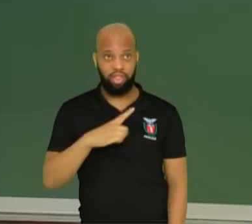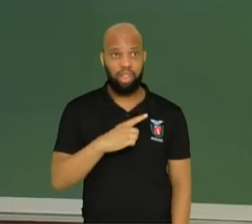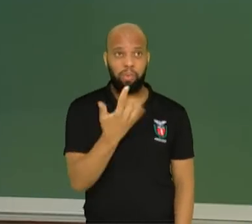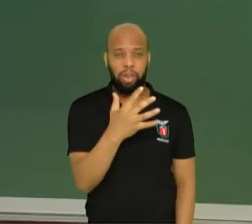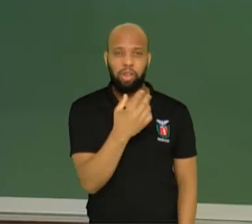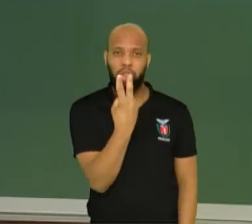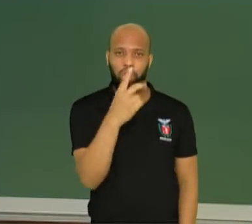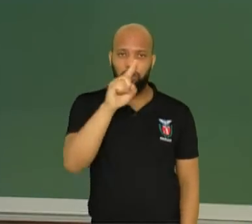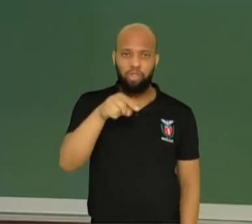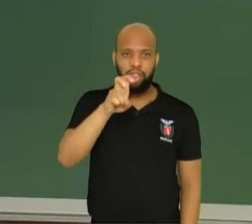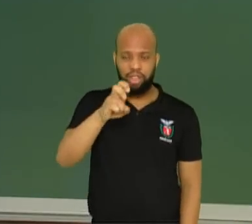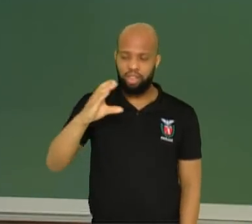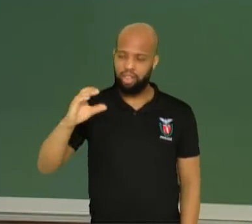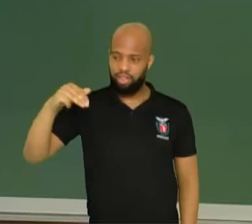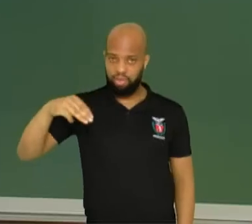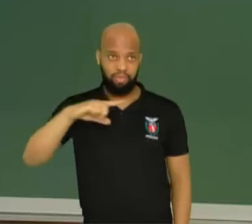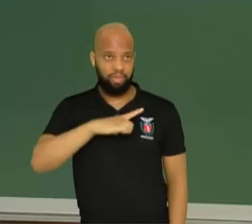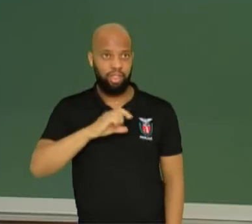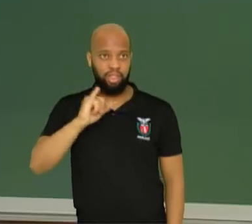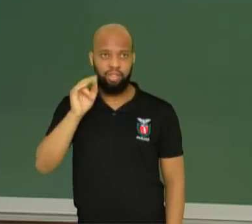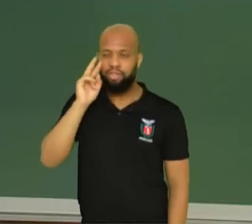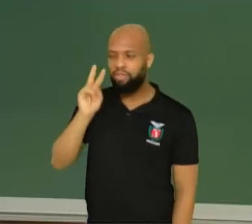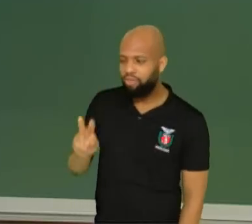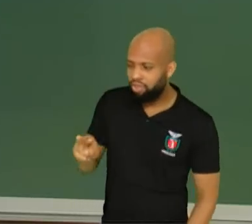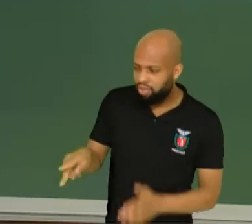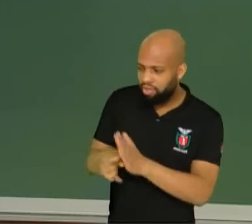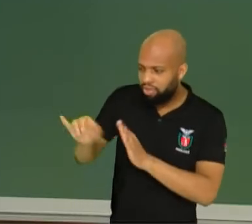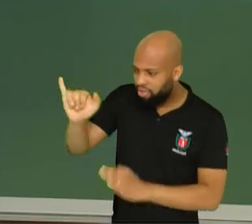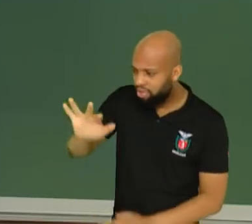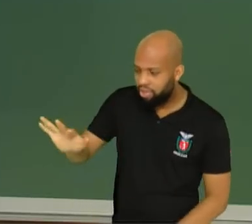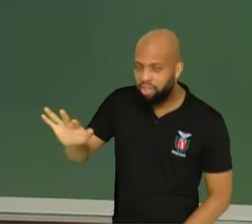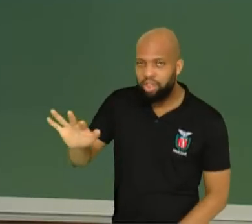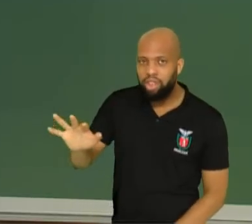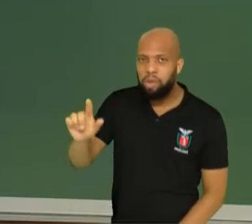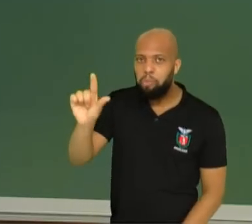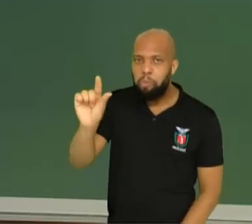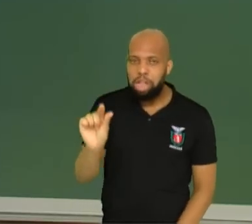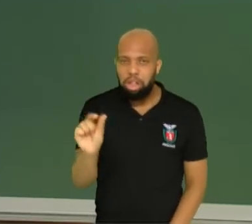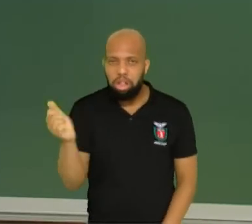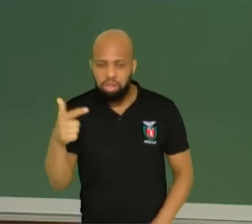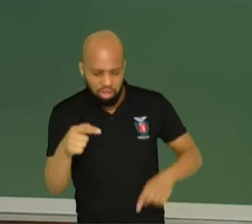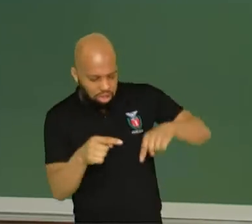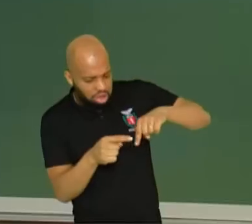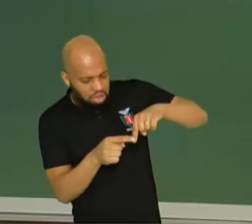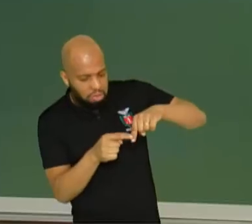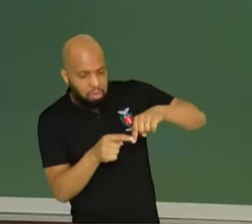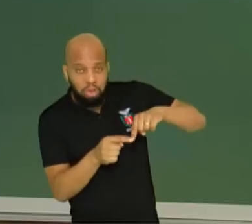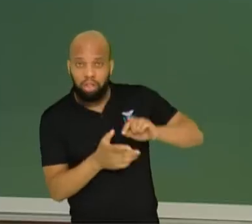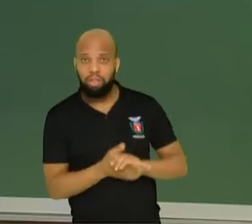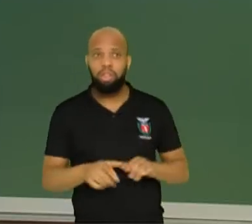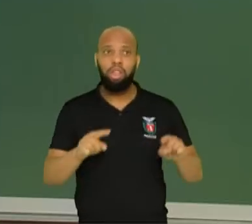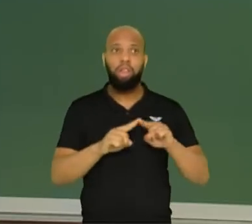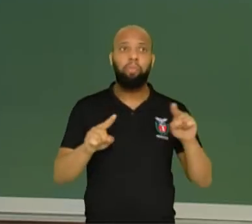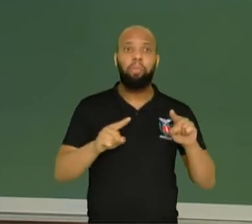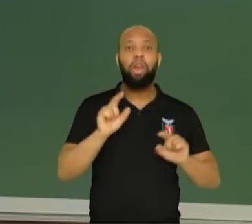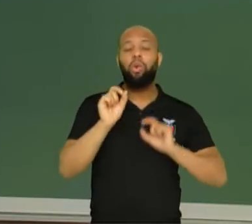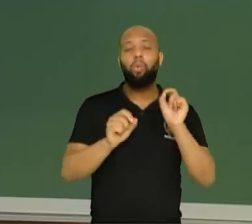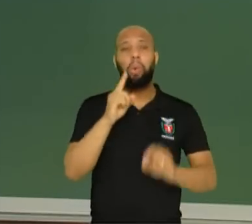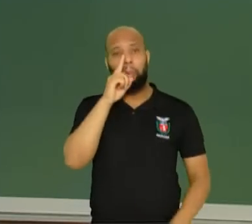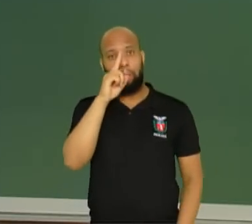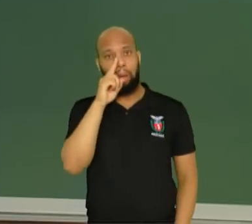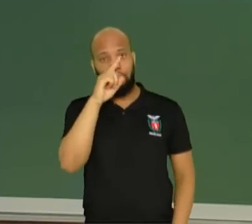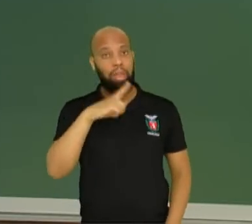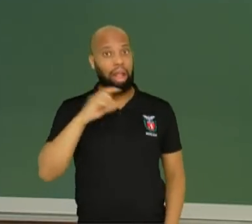2,5 centímetros. Então, se a gente olhar aqui na imagem, ela é menor do que uma unha. O perigo está no veneno